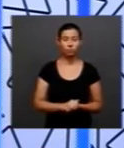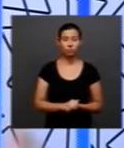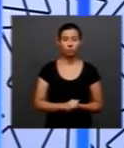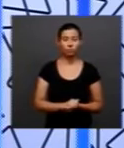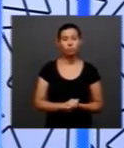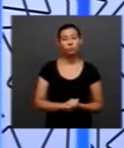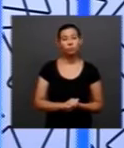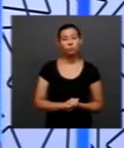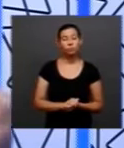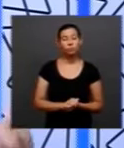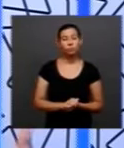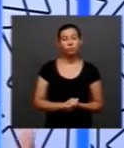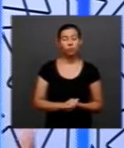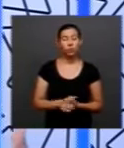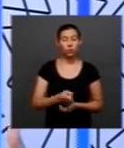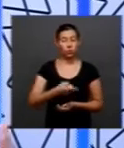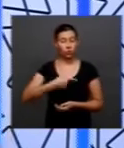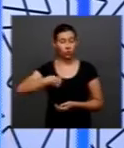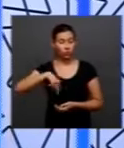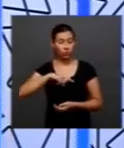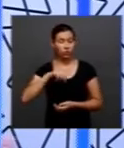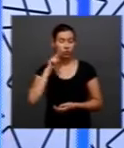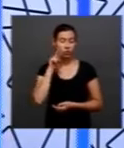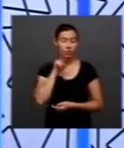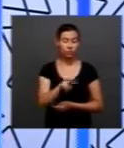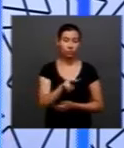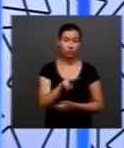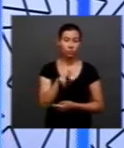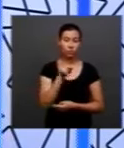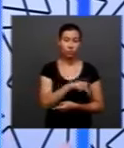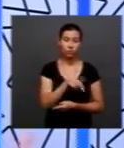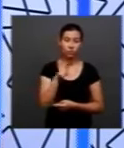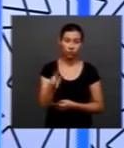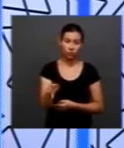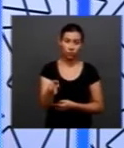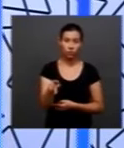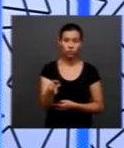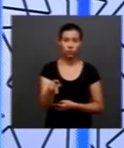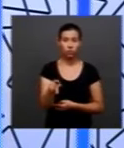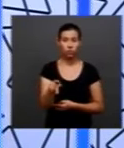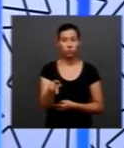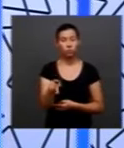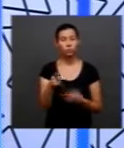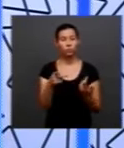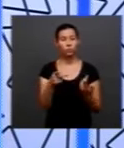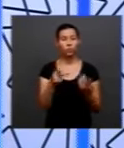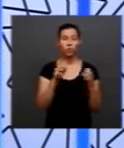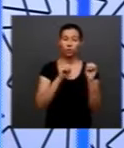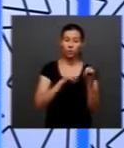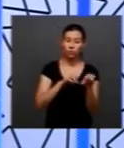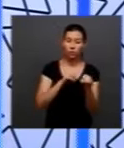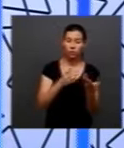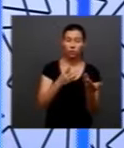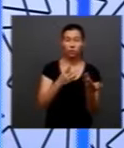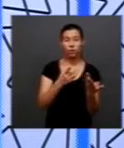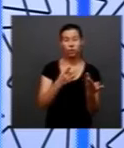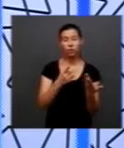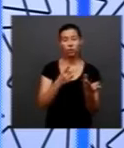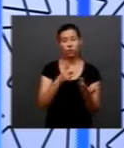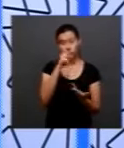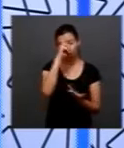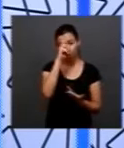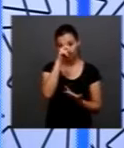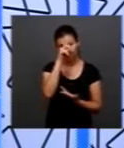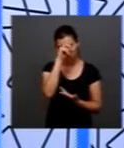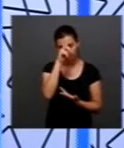é importante porque quando a gente vê, às vezes, o nosso professor fazendo isso no ambulatório, num pronto-socorro, a gente entende que